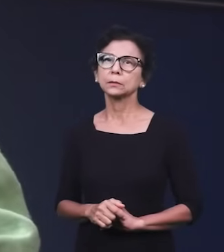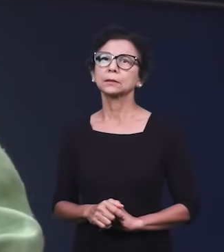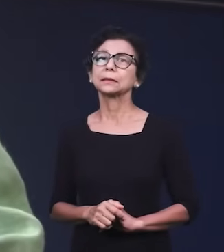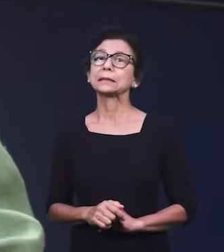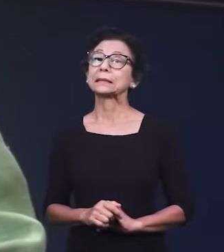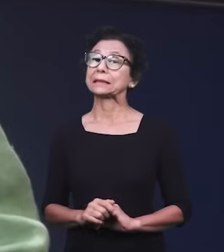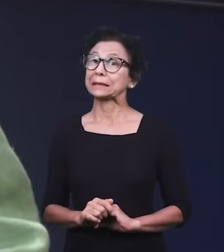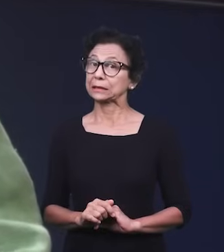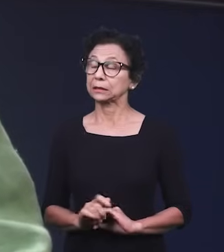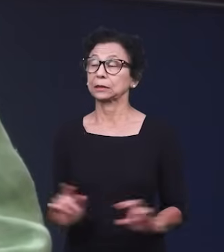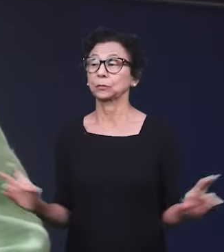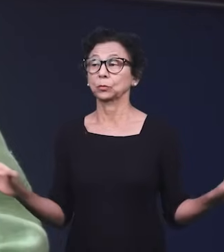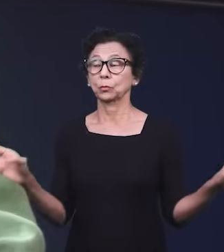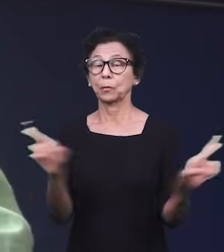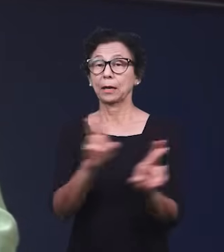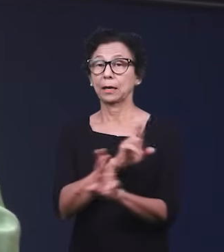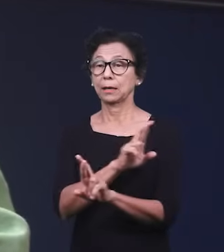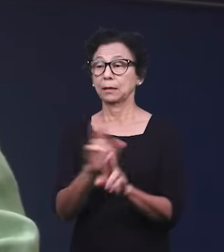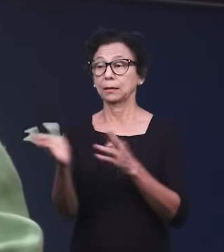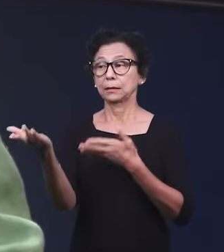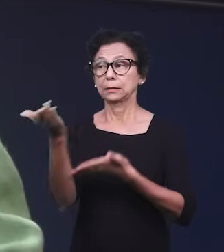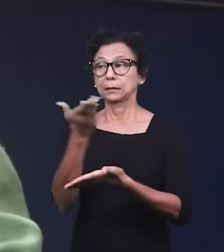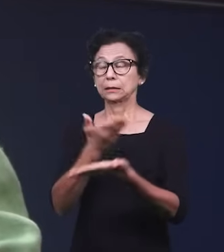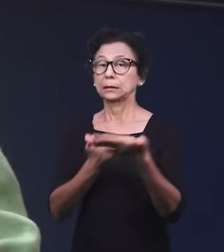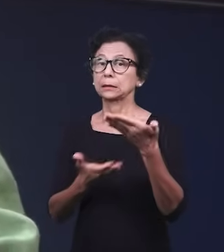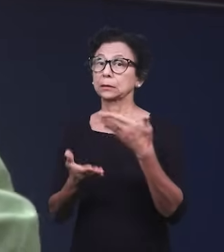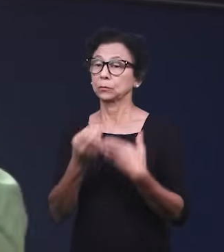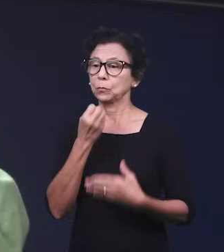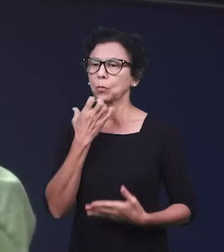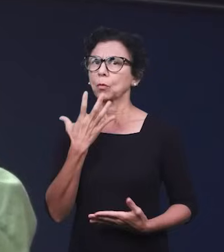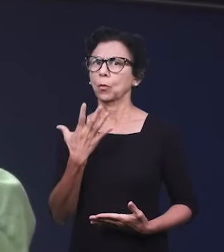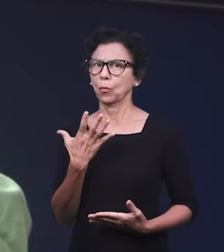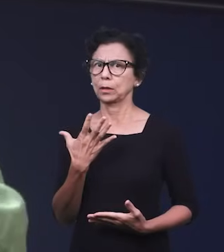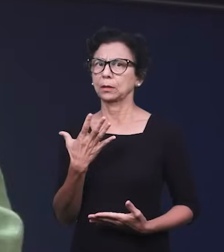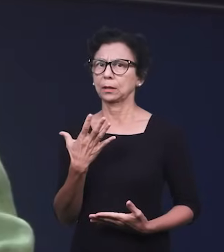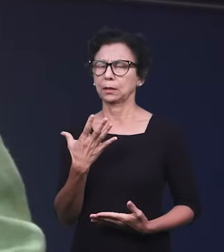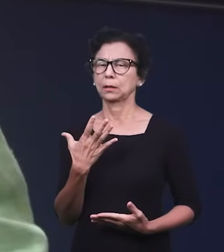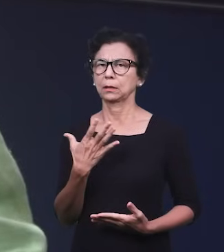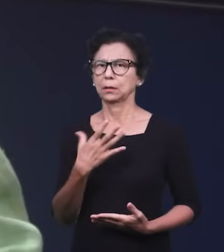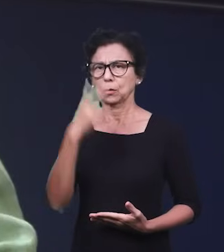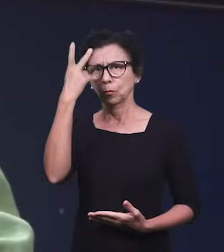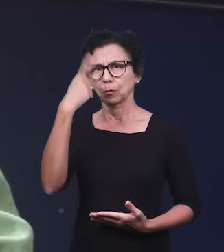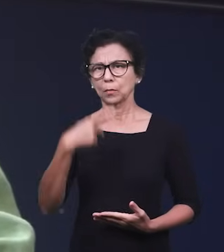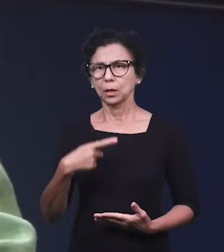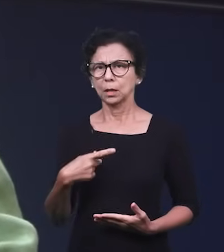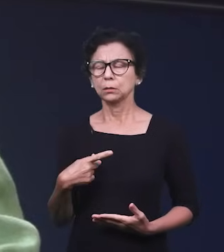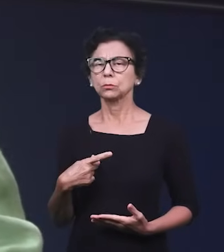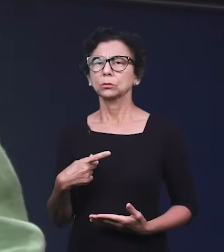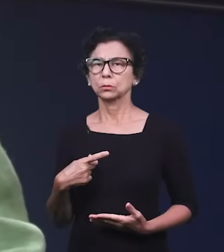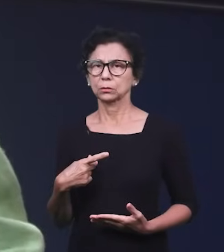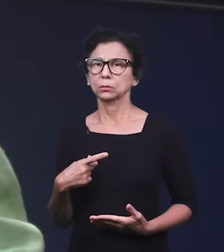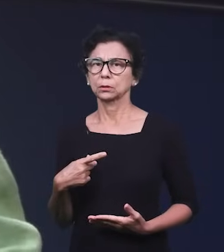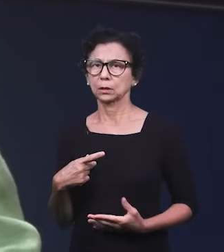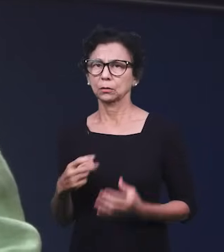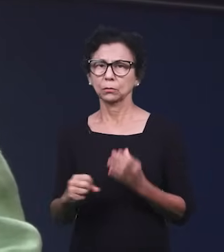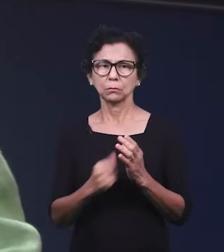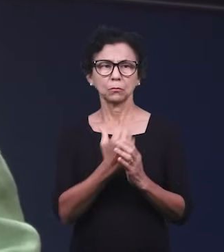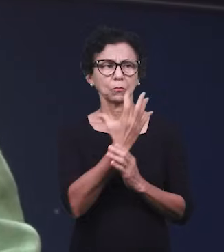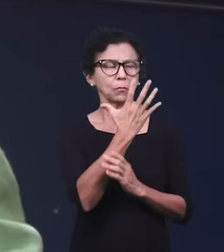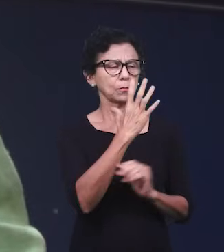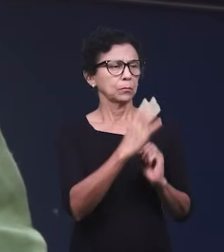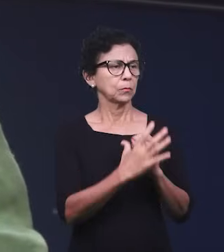né uma correlação muito positiva com a as plantas Nós seres humanos né porque elas